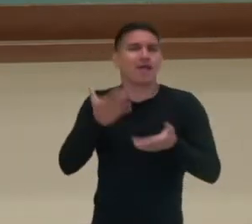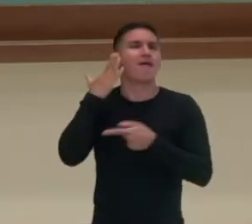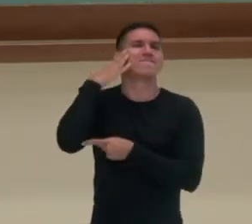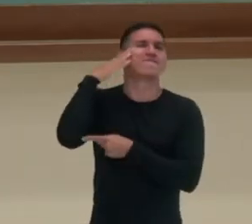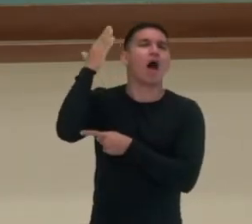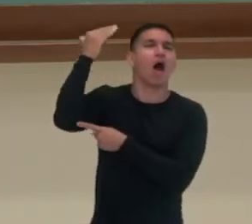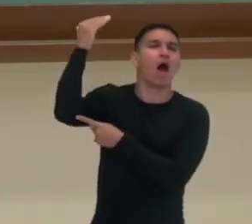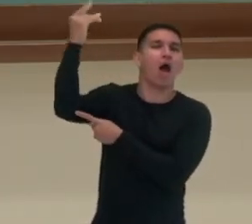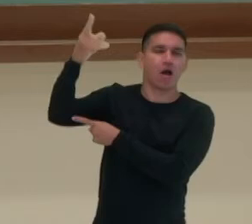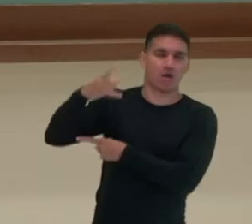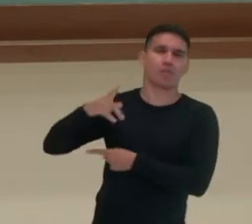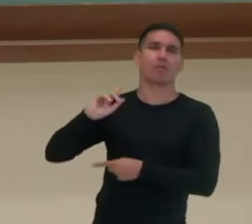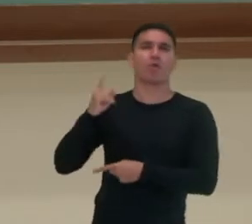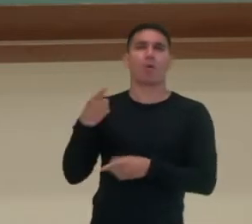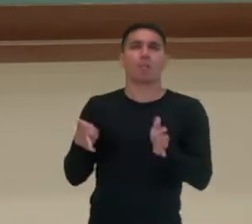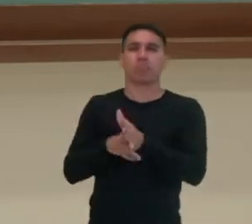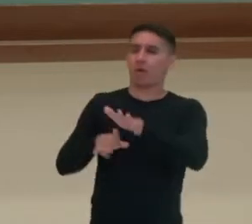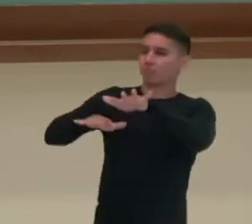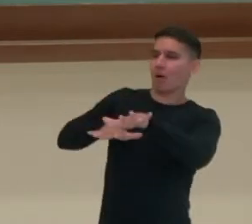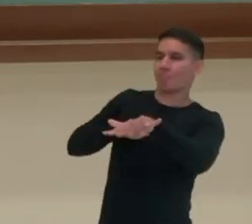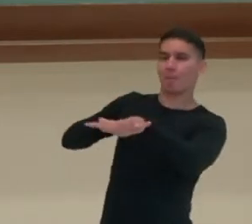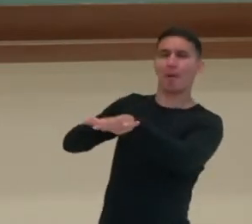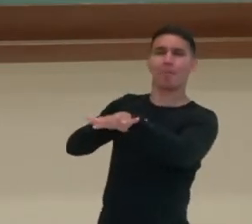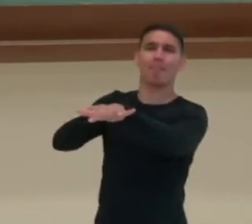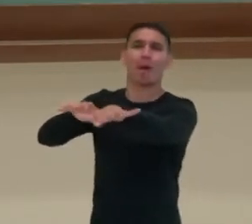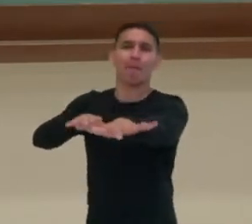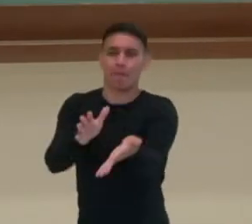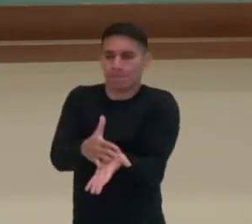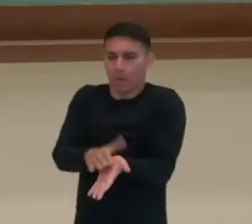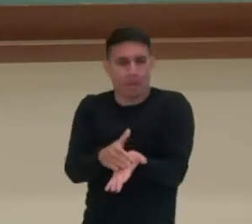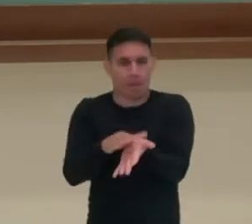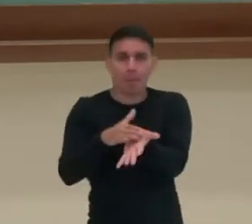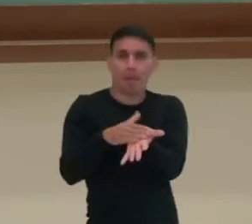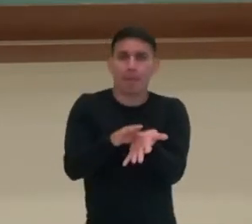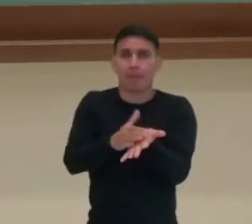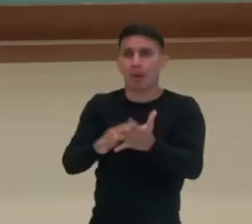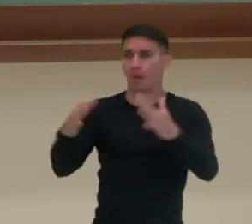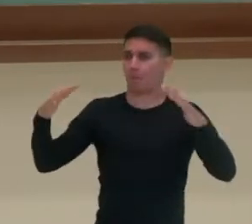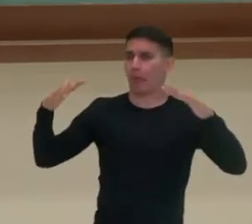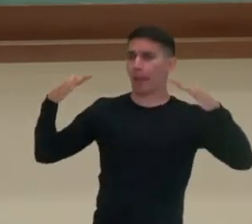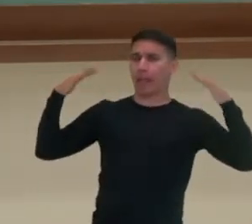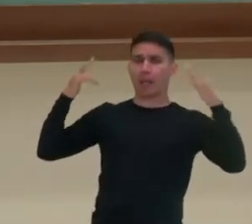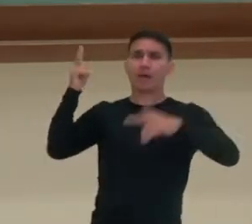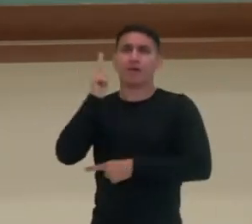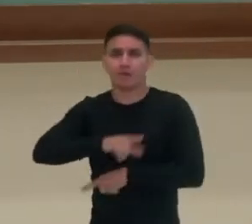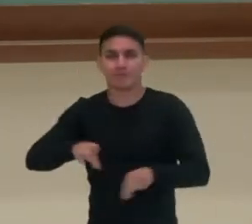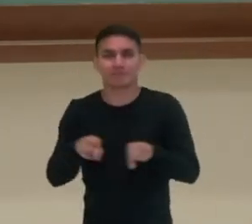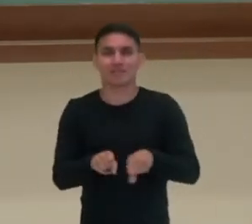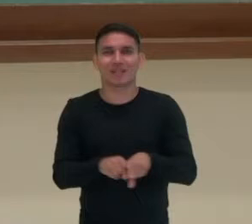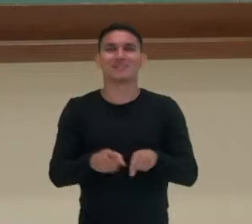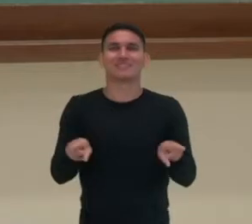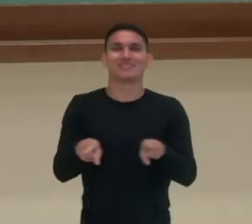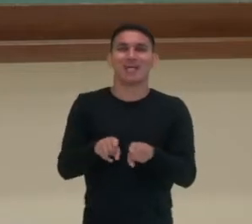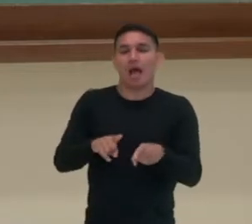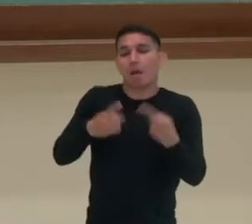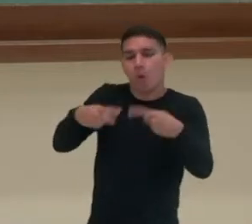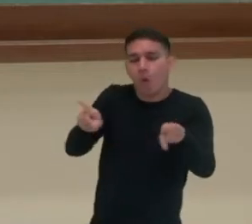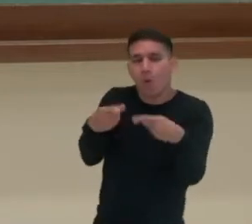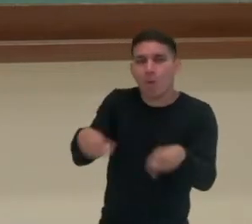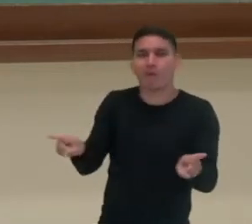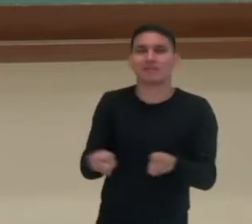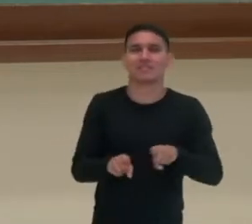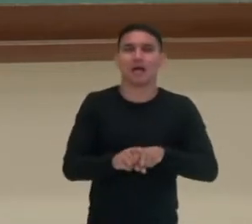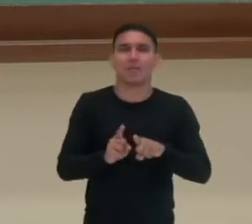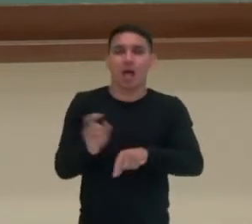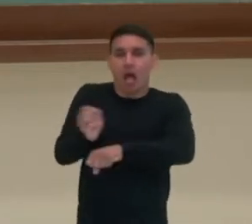famoso Carnaval dos desfiles das escolas de samba, das marchinhas, dos carros de